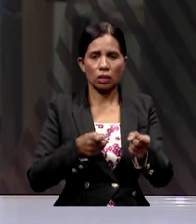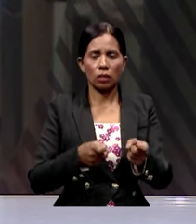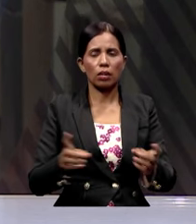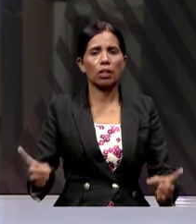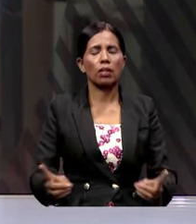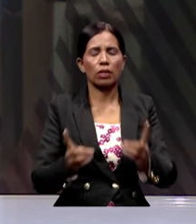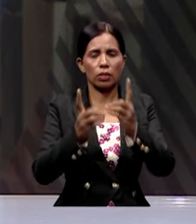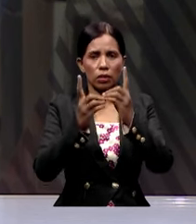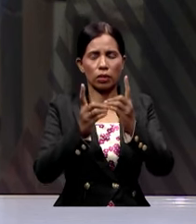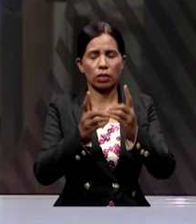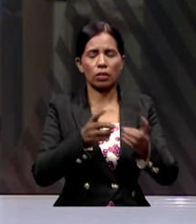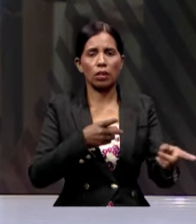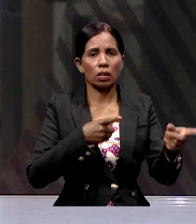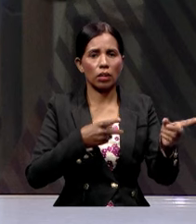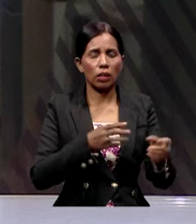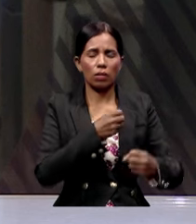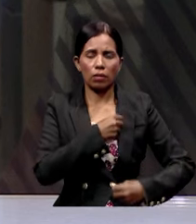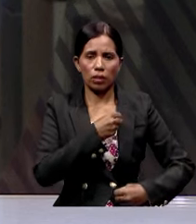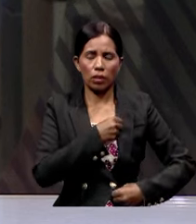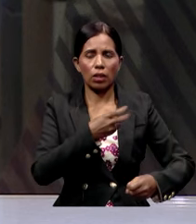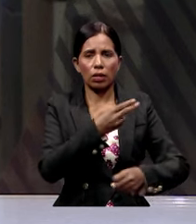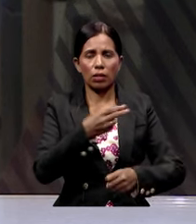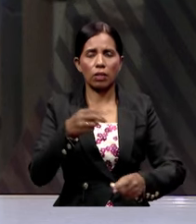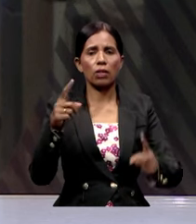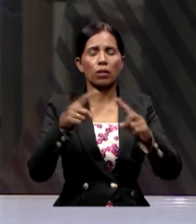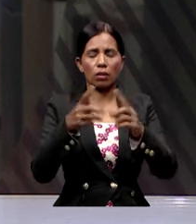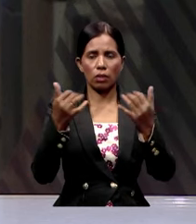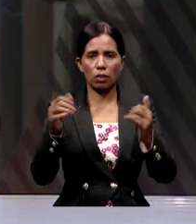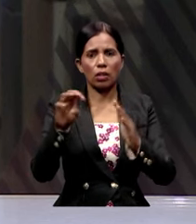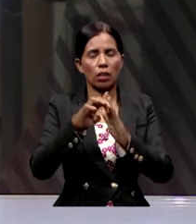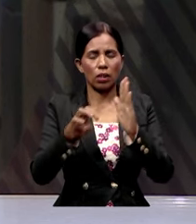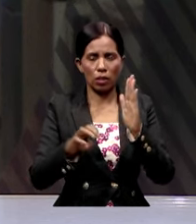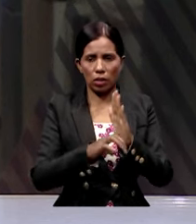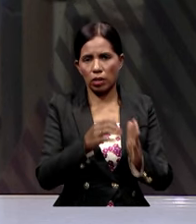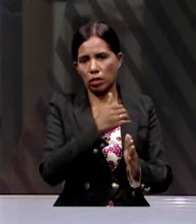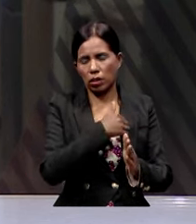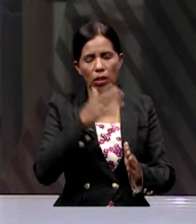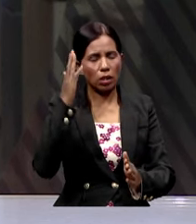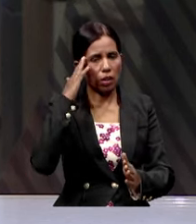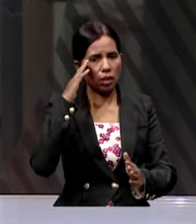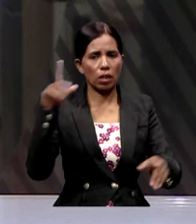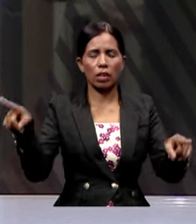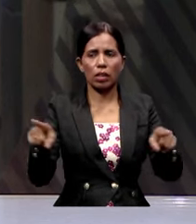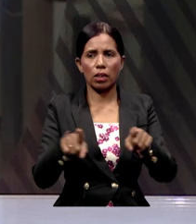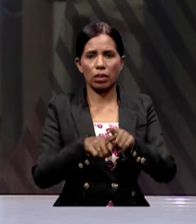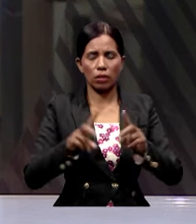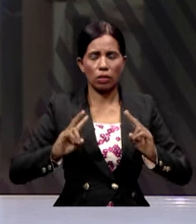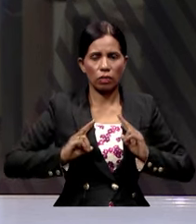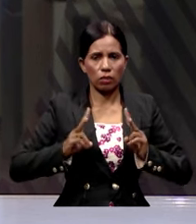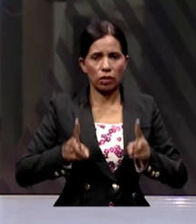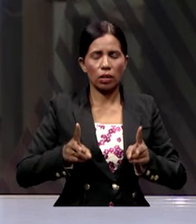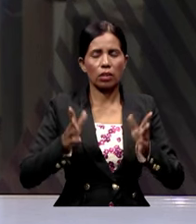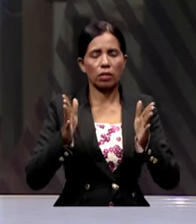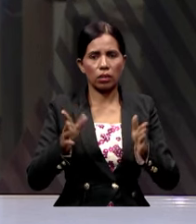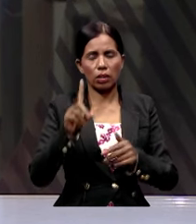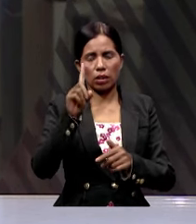hasoro militar Indonesia. Mai be toin lorong estadu sida kureka unhese hanesa veterano ida.